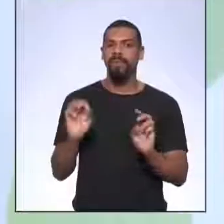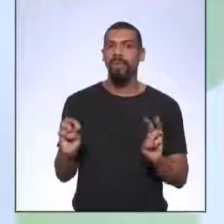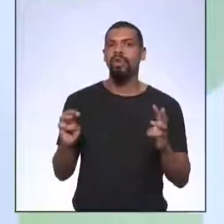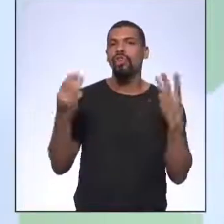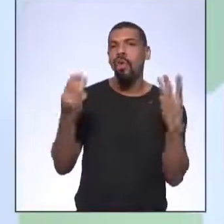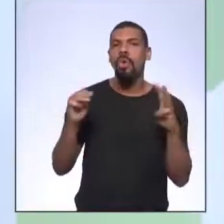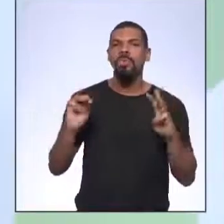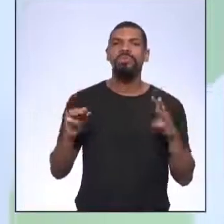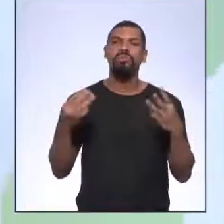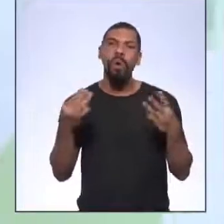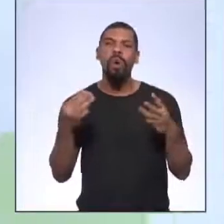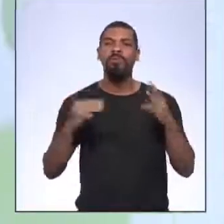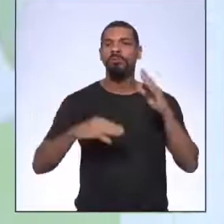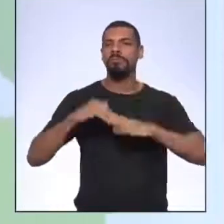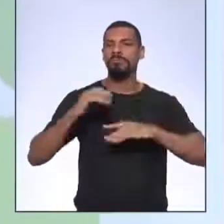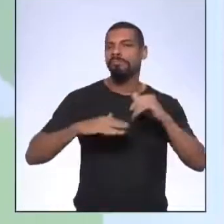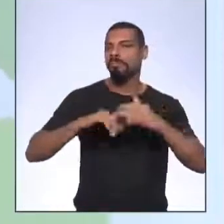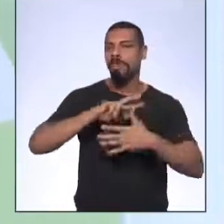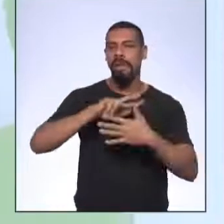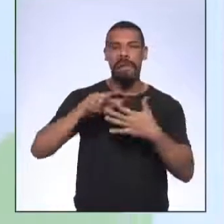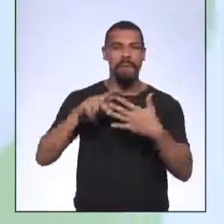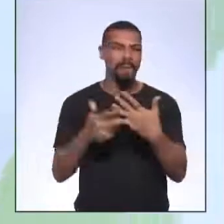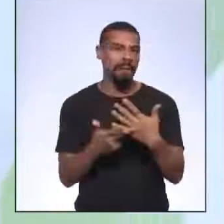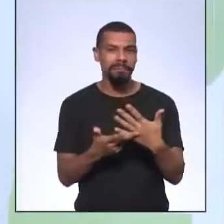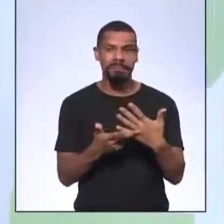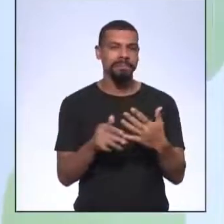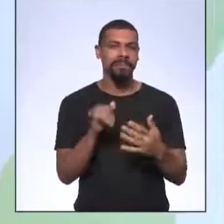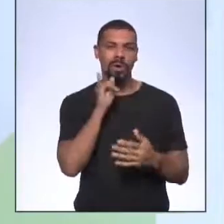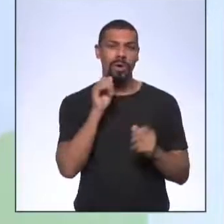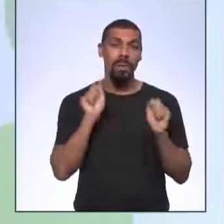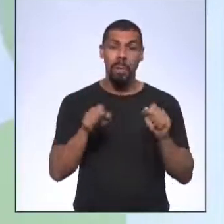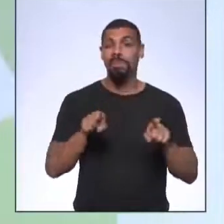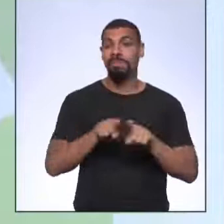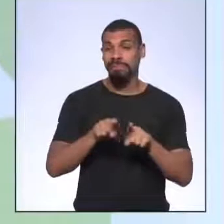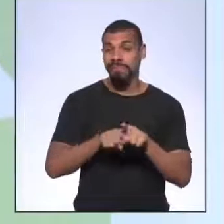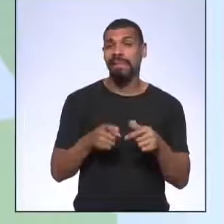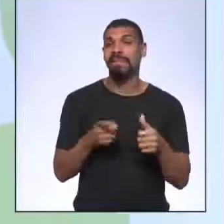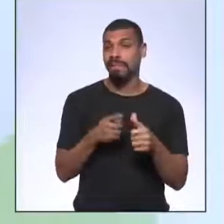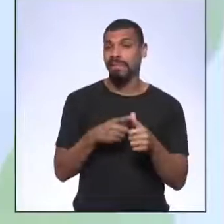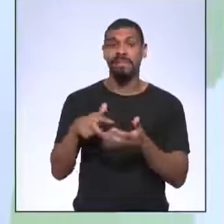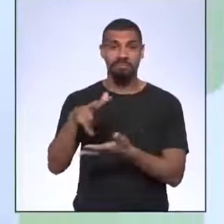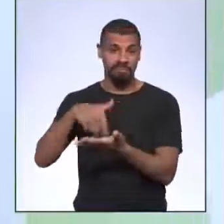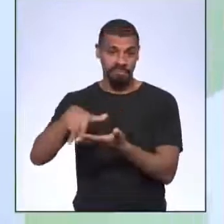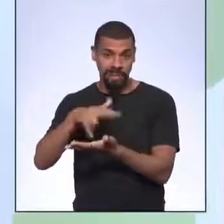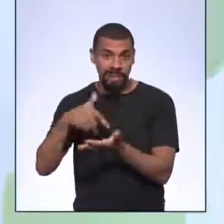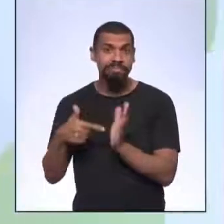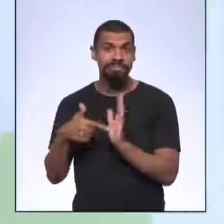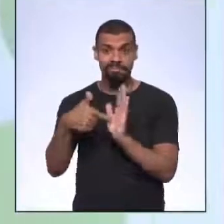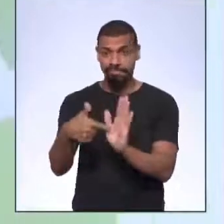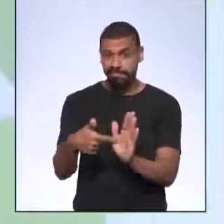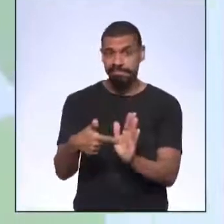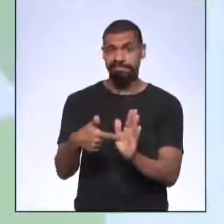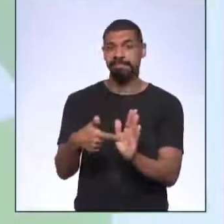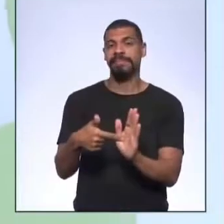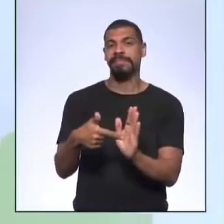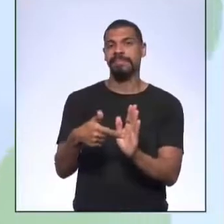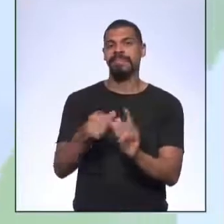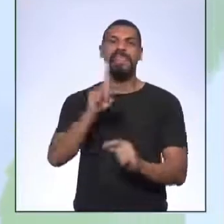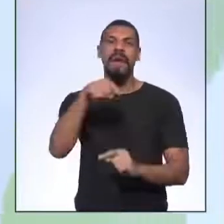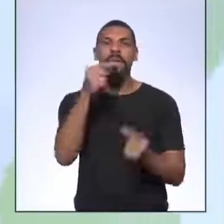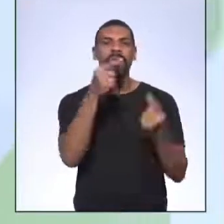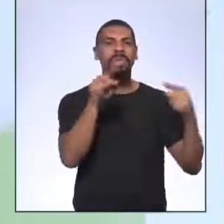Então são ótimos porque porque eles englobam várias linguagens você tanto pode ter apresentação de dança daria para o